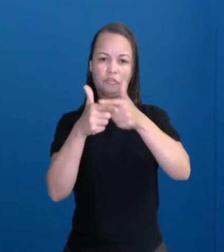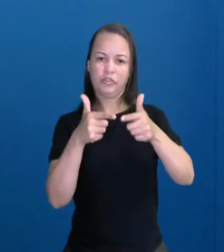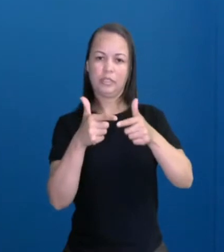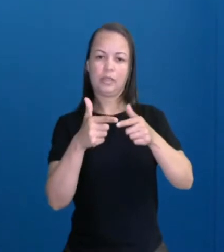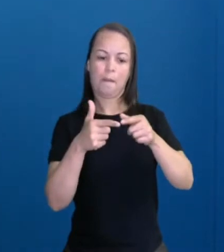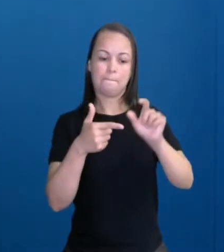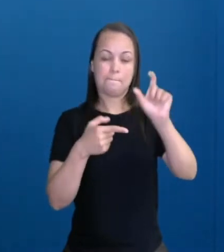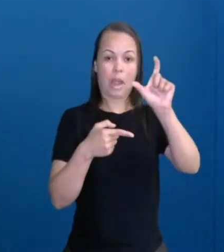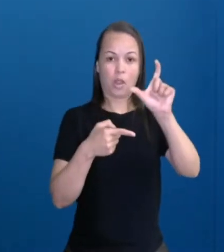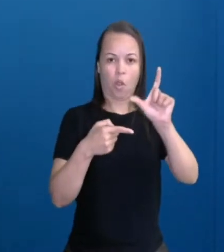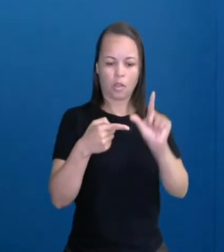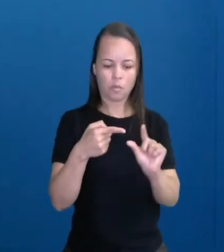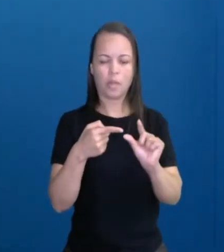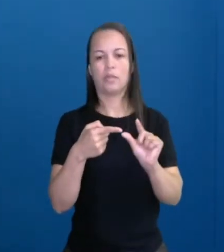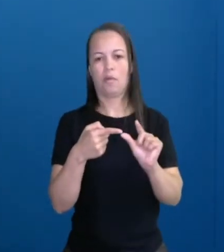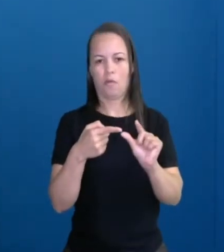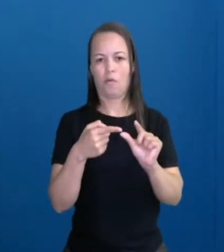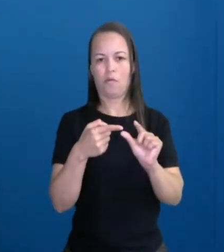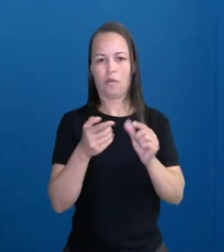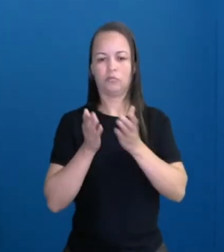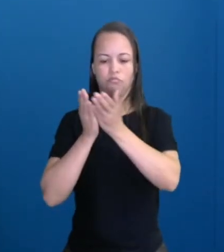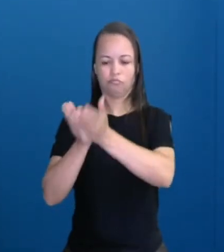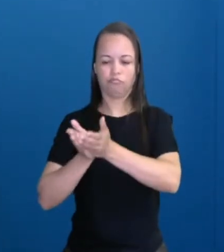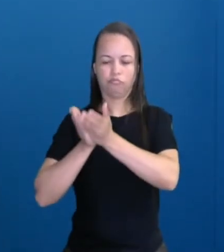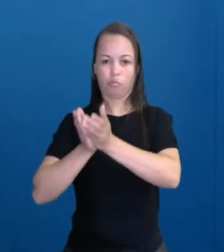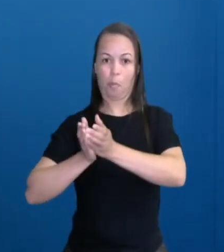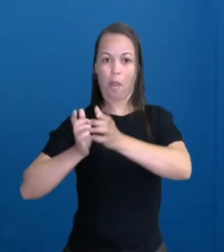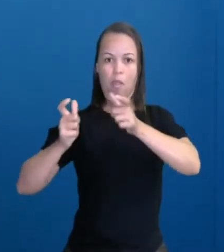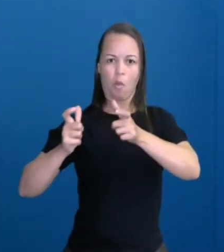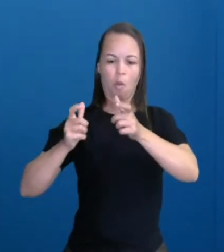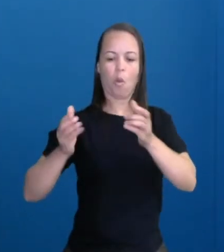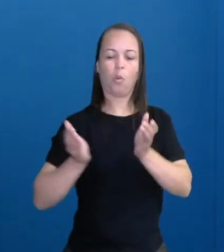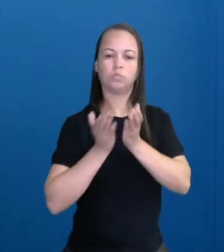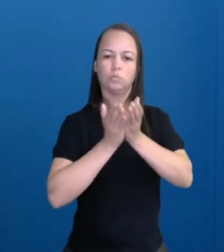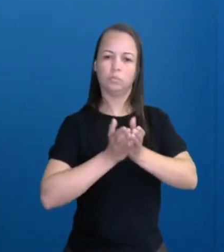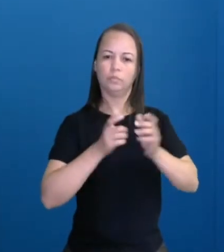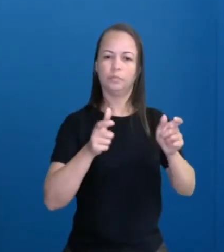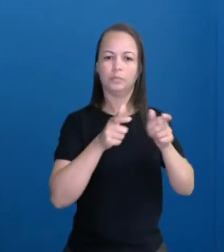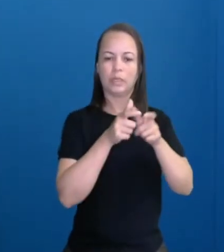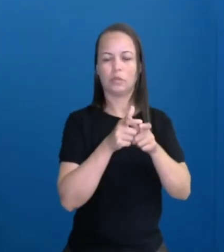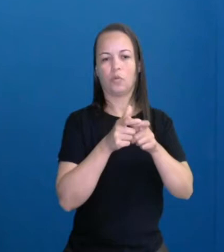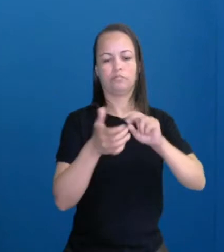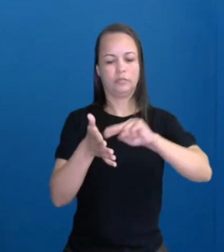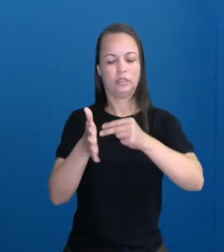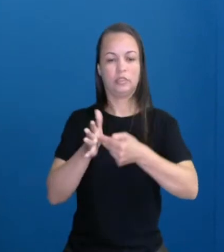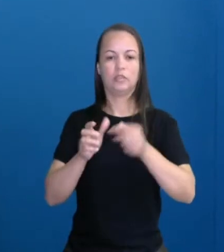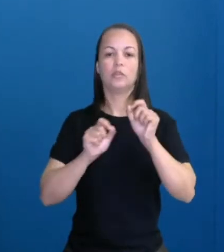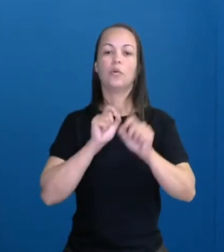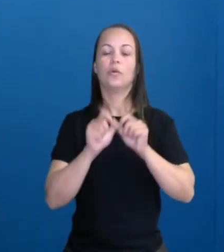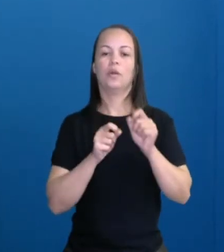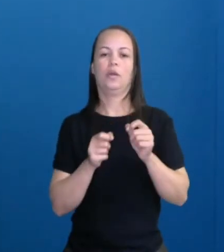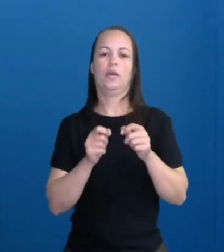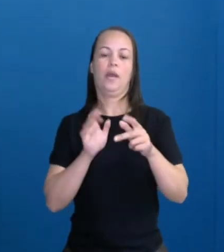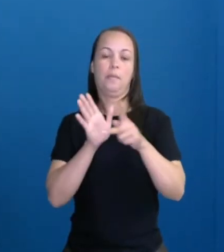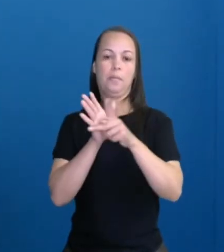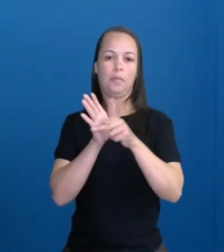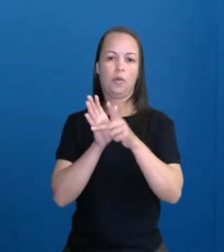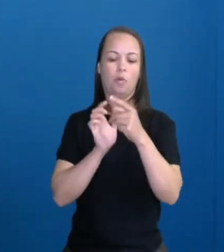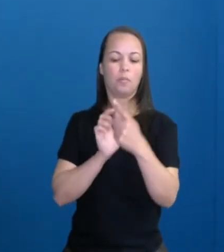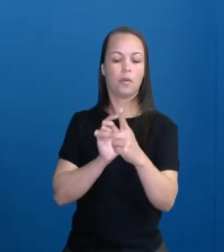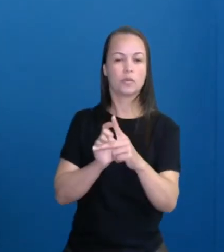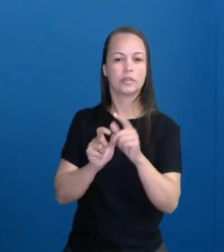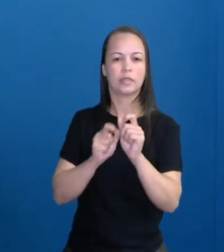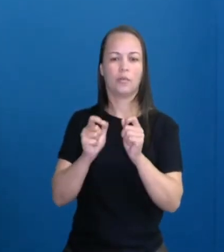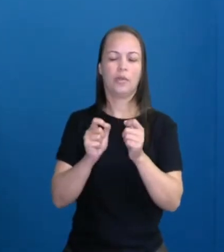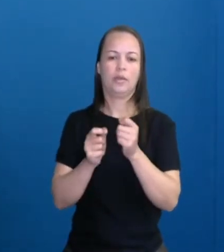dando a mesma quantidade. Significando, então, ó, que há uma proporção, né,